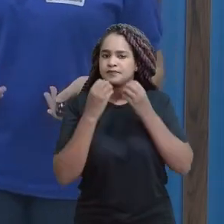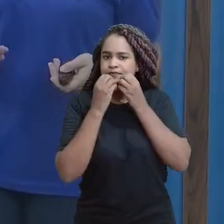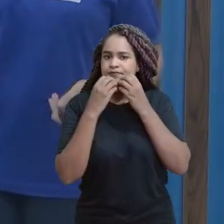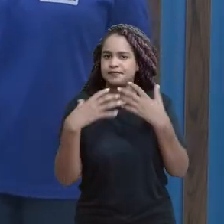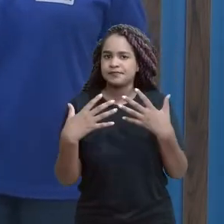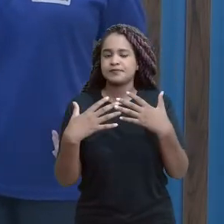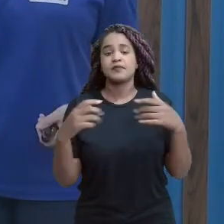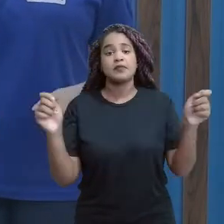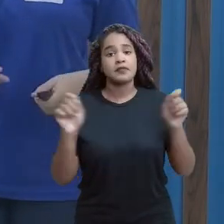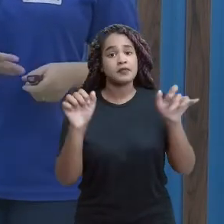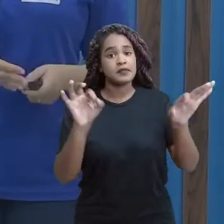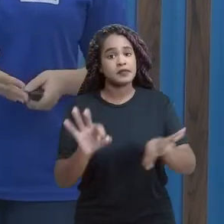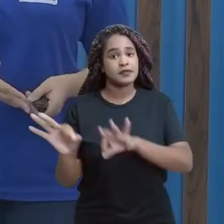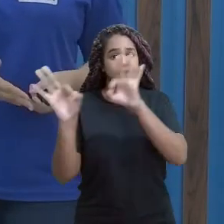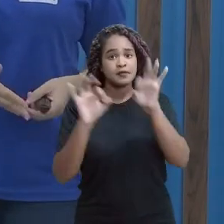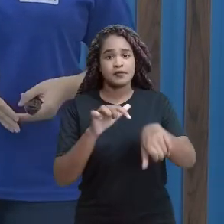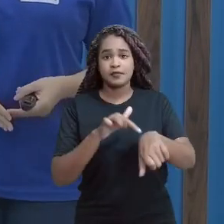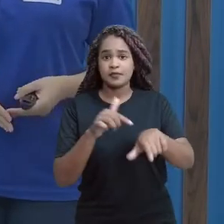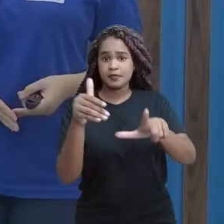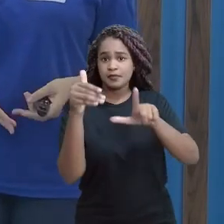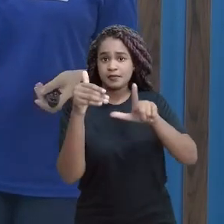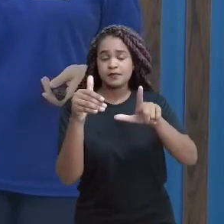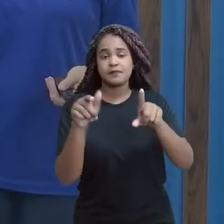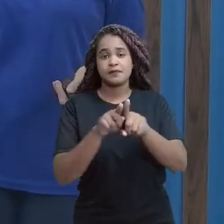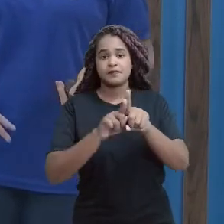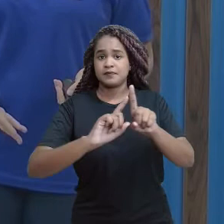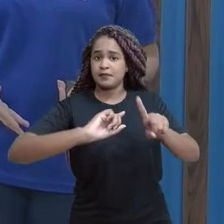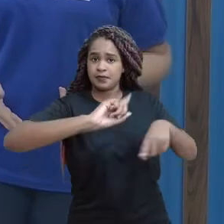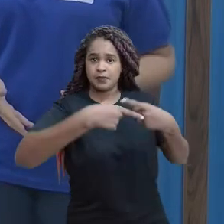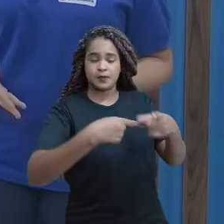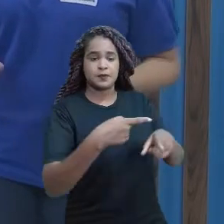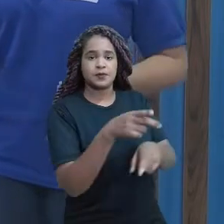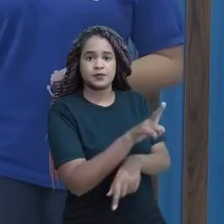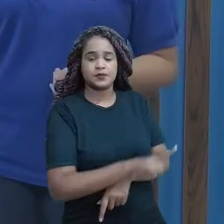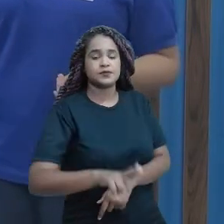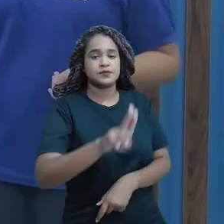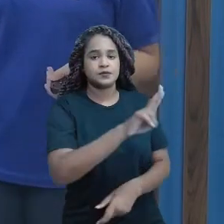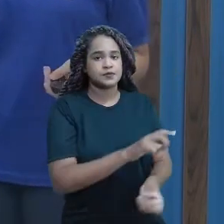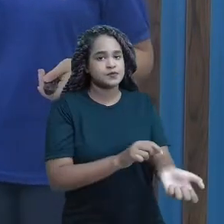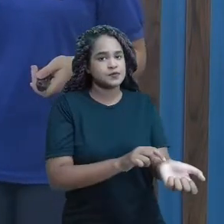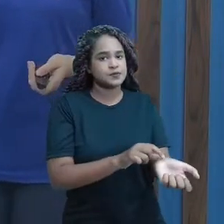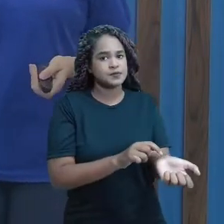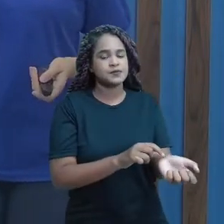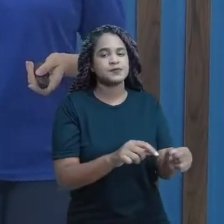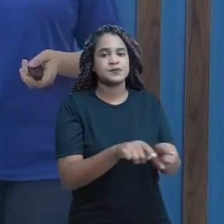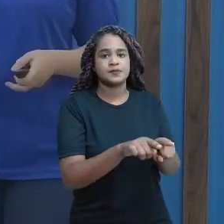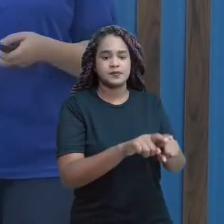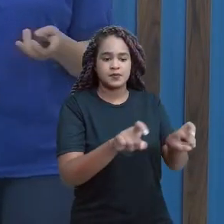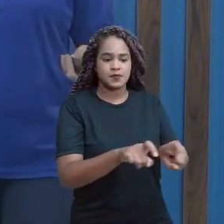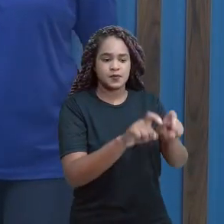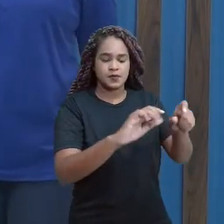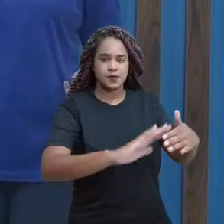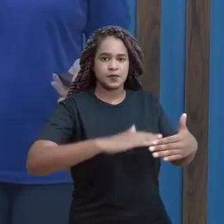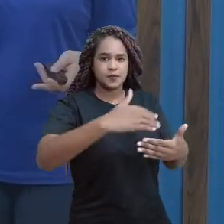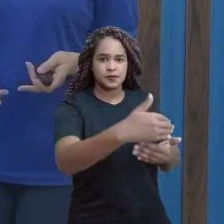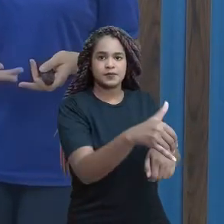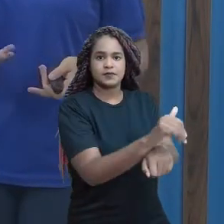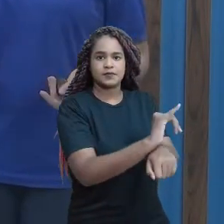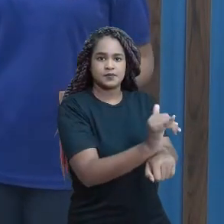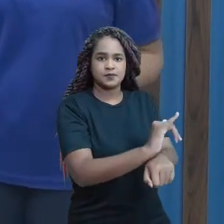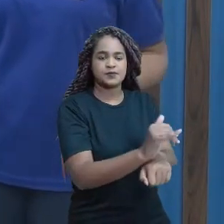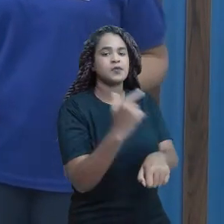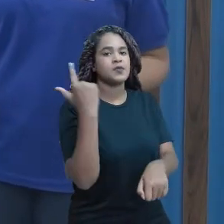vivo ou depois através do YouTube, né, no aplicativo ou também pelo computador, tá certo? Você pode fazer aí